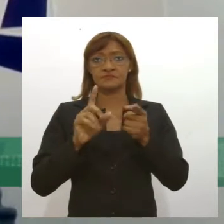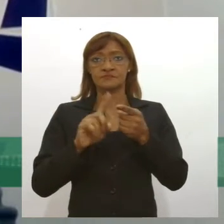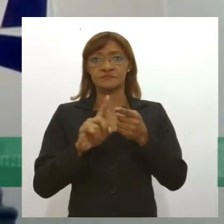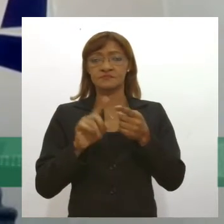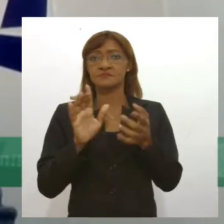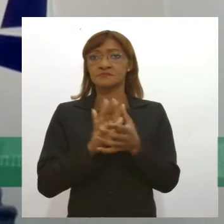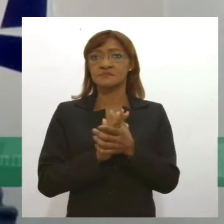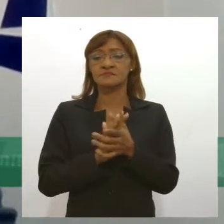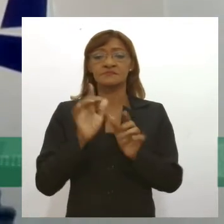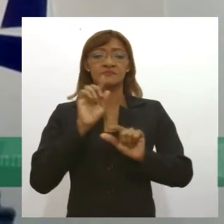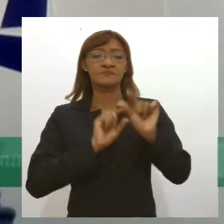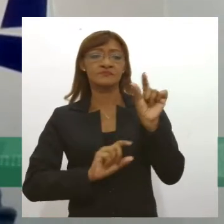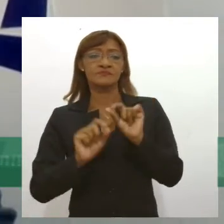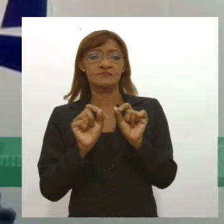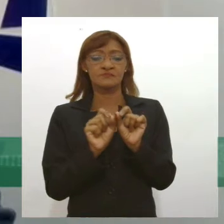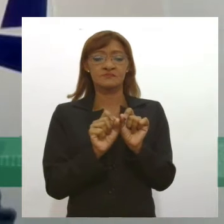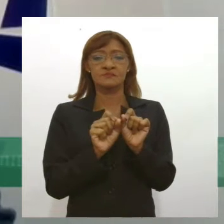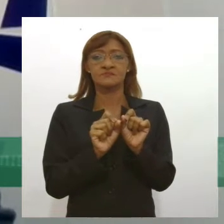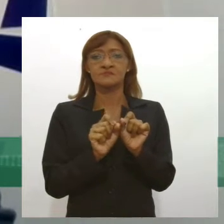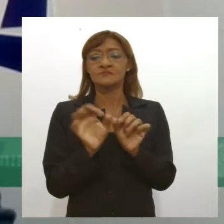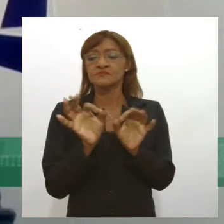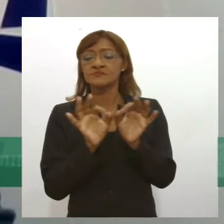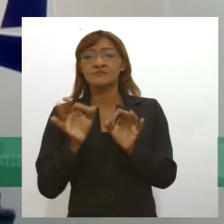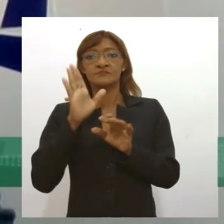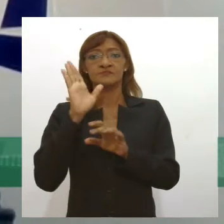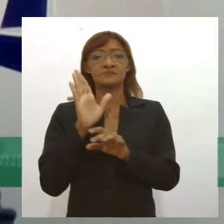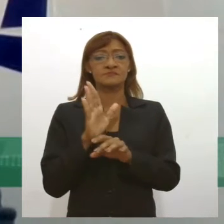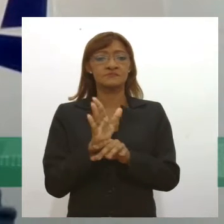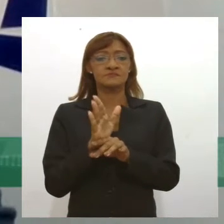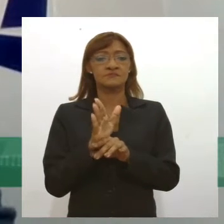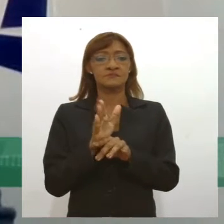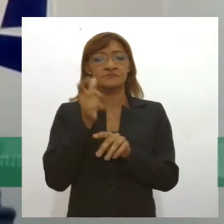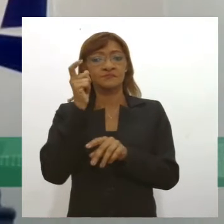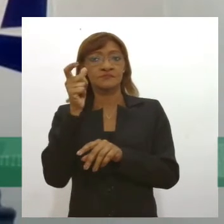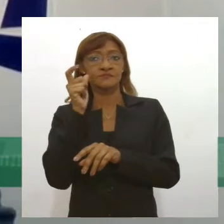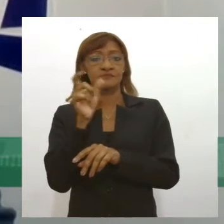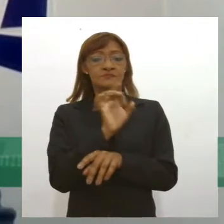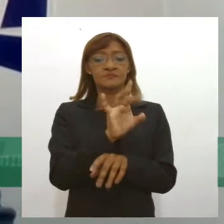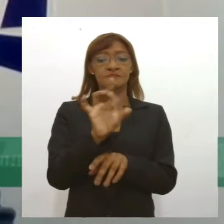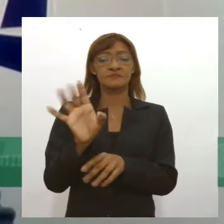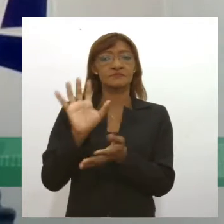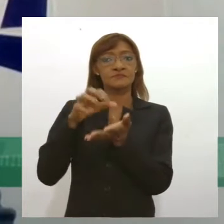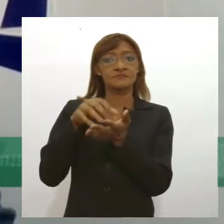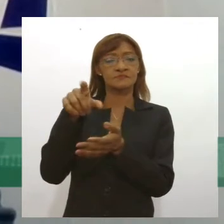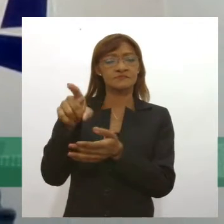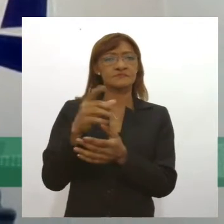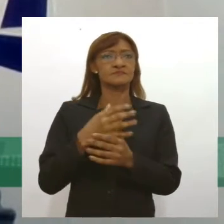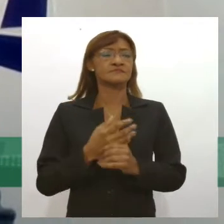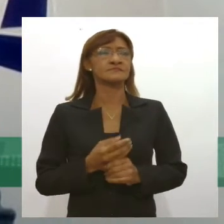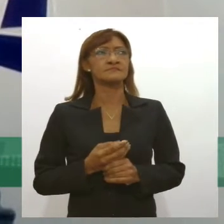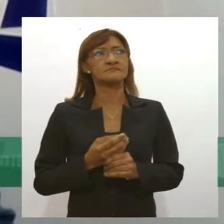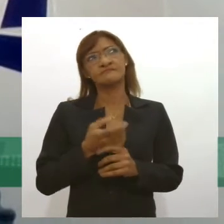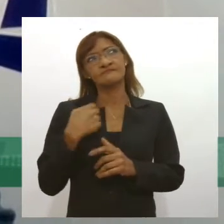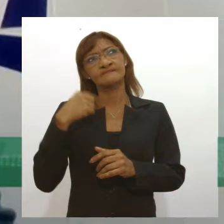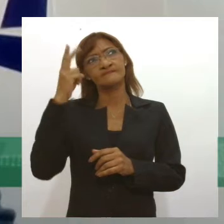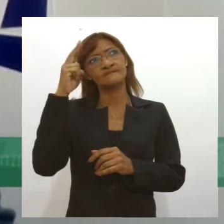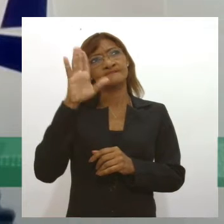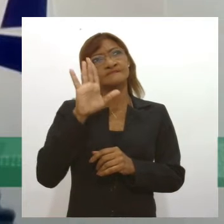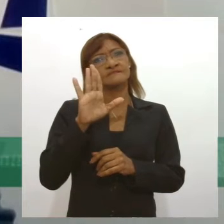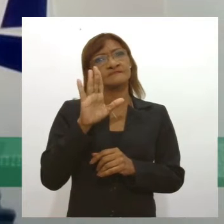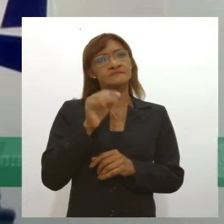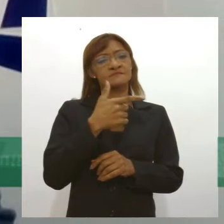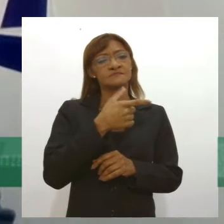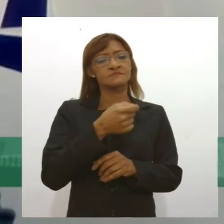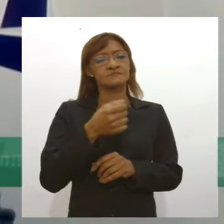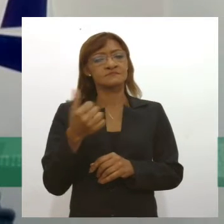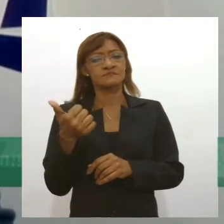ajustando, participando dos interesses aí desse setor. E, se não me falha a memória, em 2016,